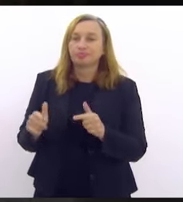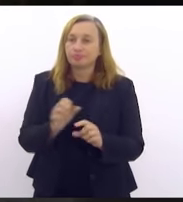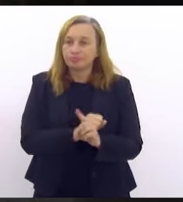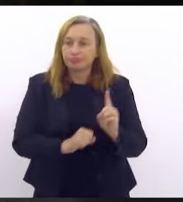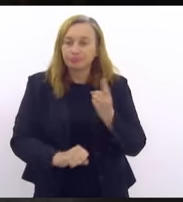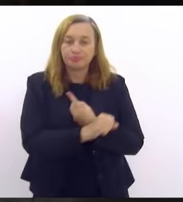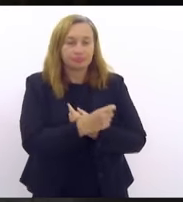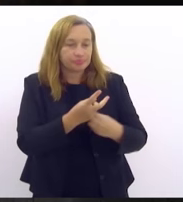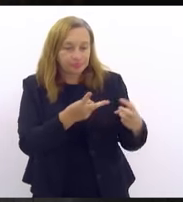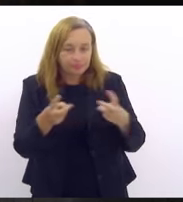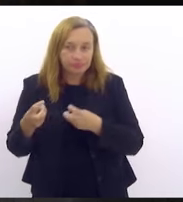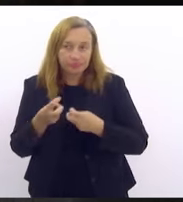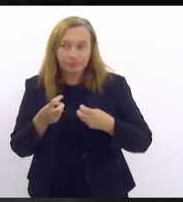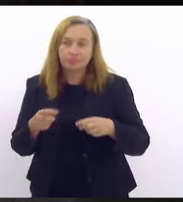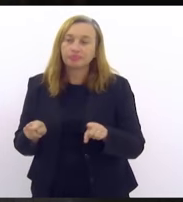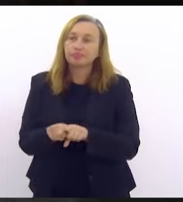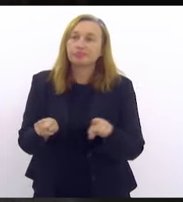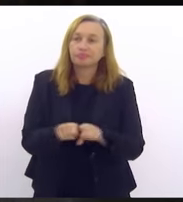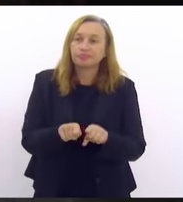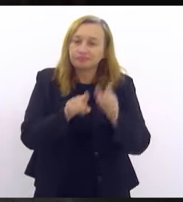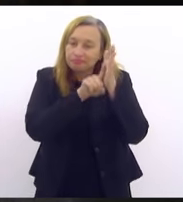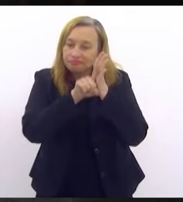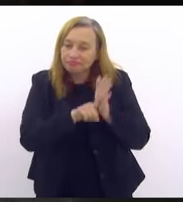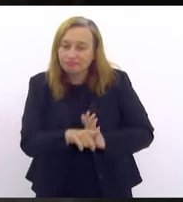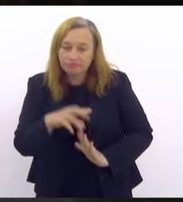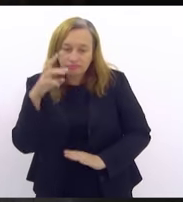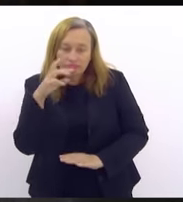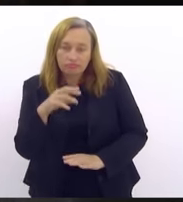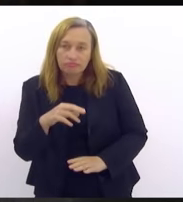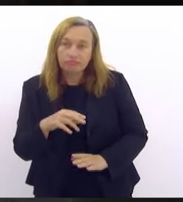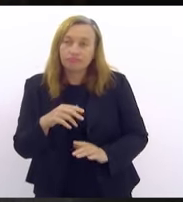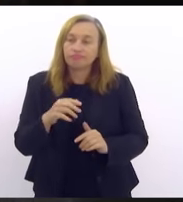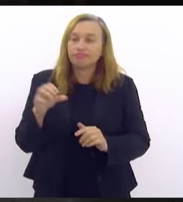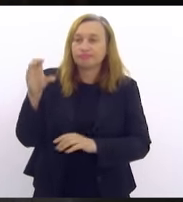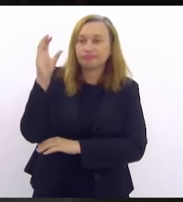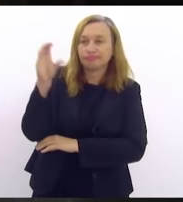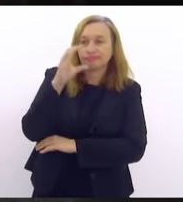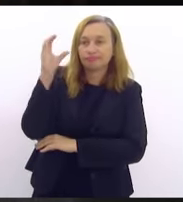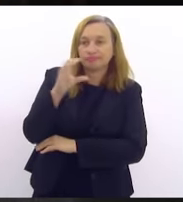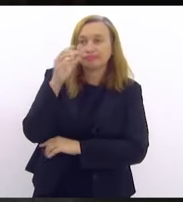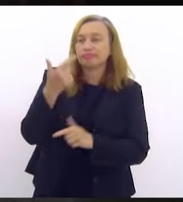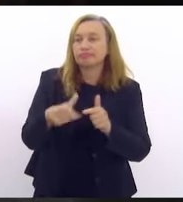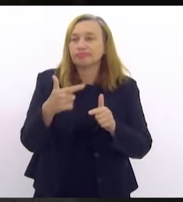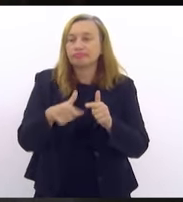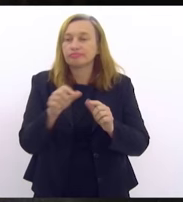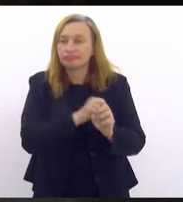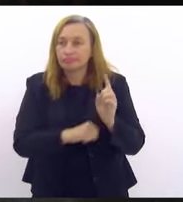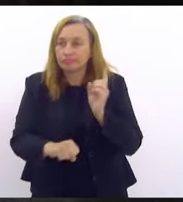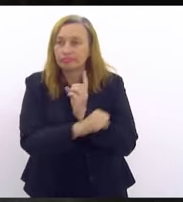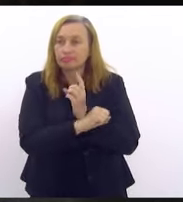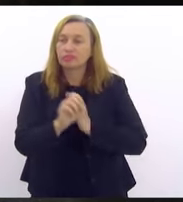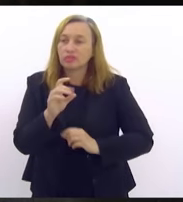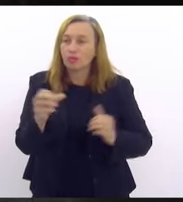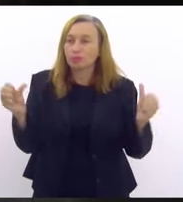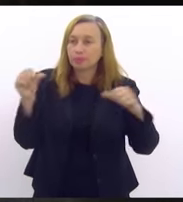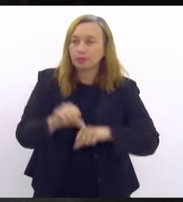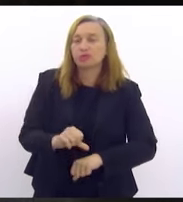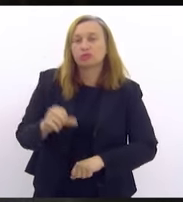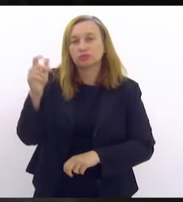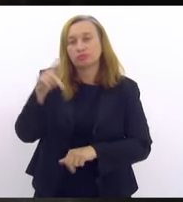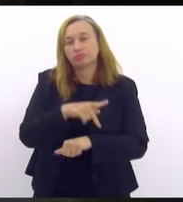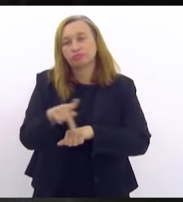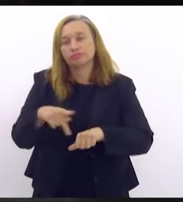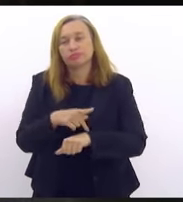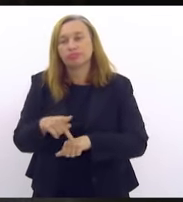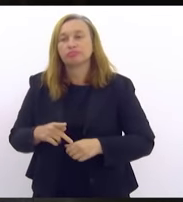si e também a investigação científica do problema social que Como disse só se agrava no país e